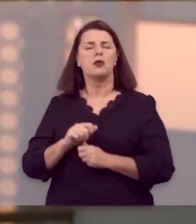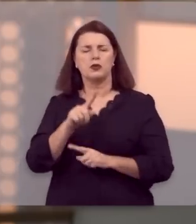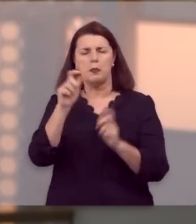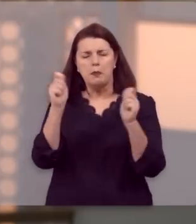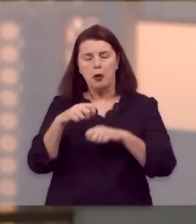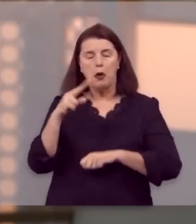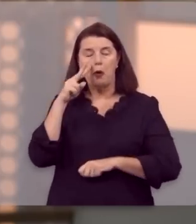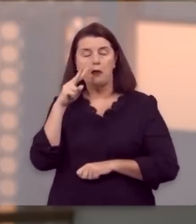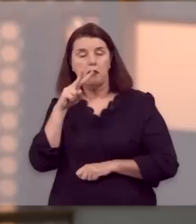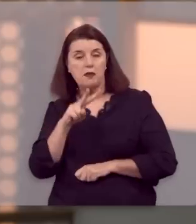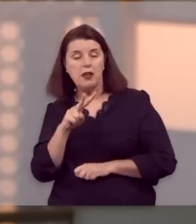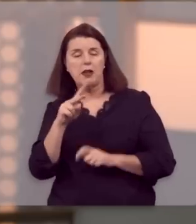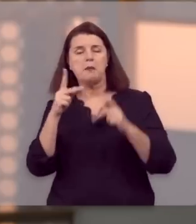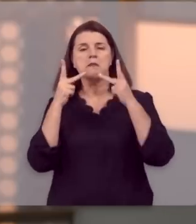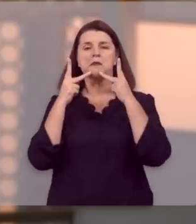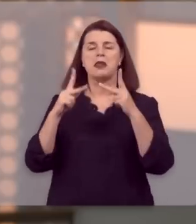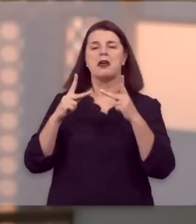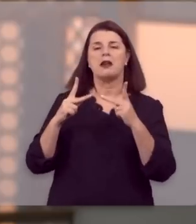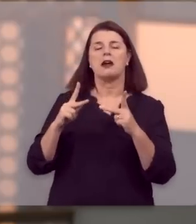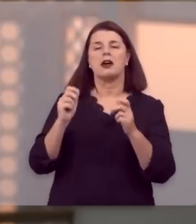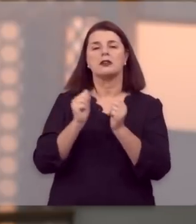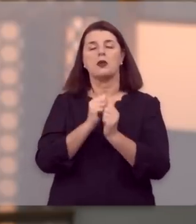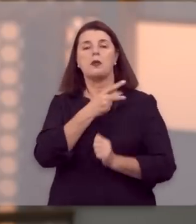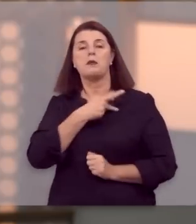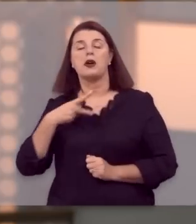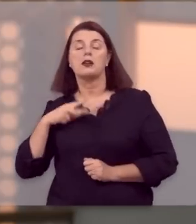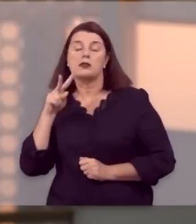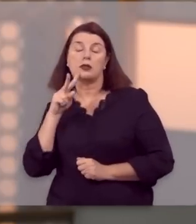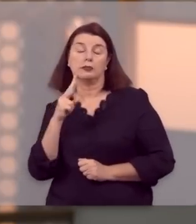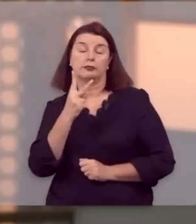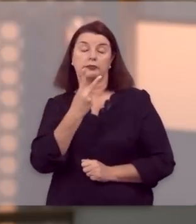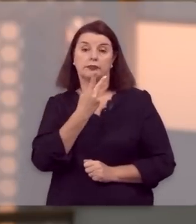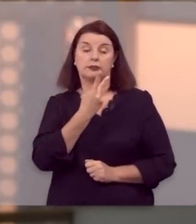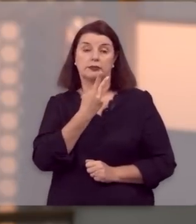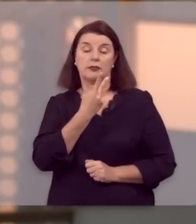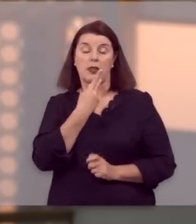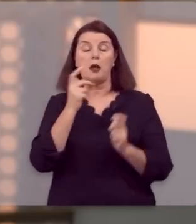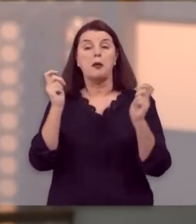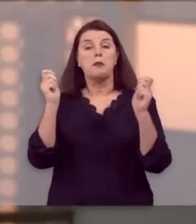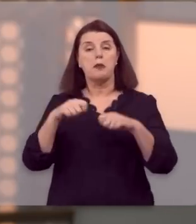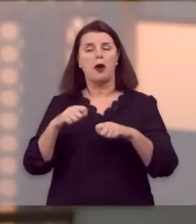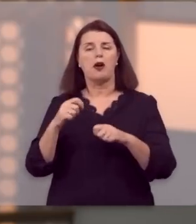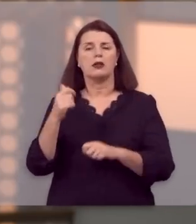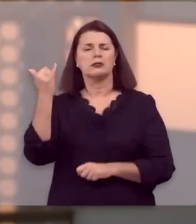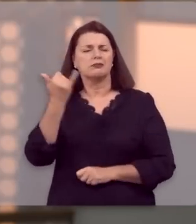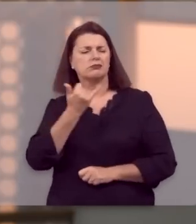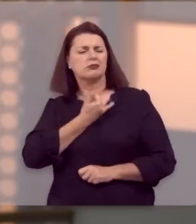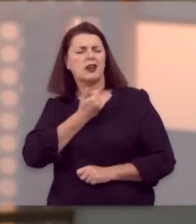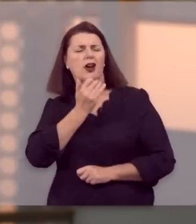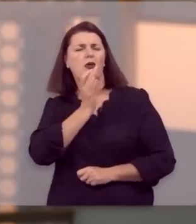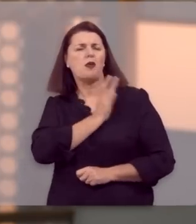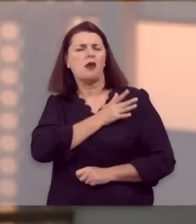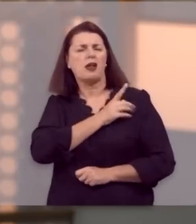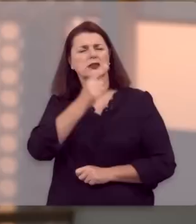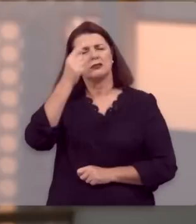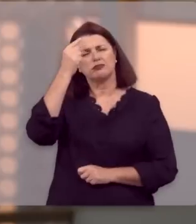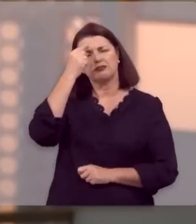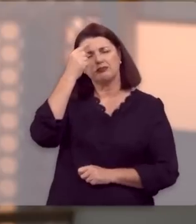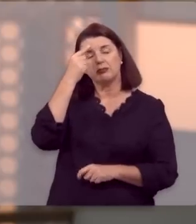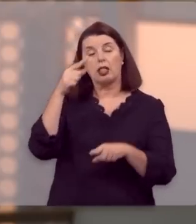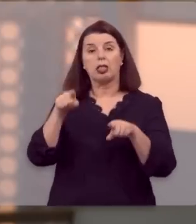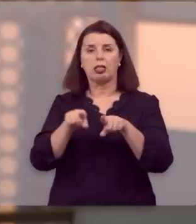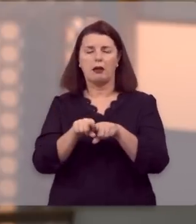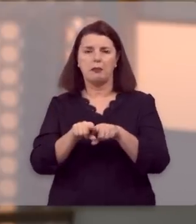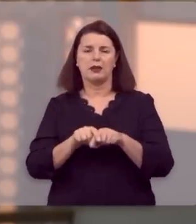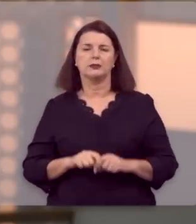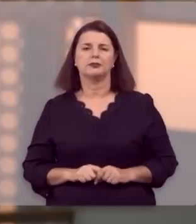possa ouvir essa mensagem pelo reverendo Hernandes Dias Lopes e que ela possa falar à sua mente e ao